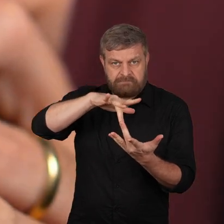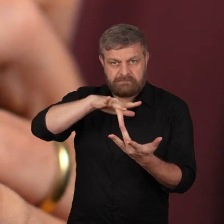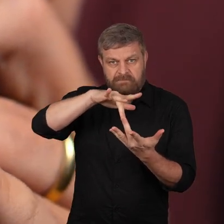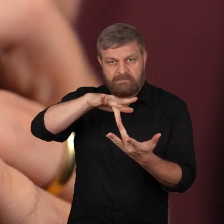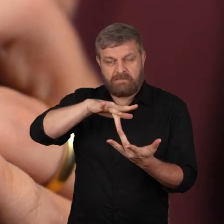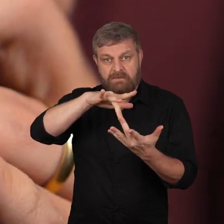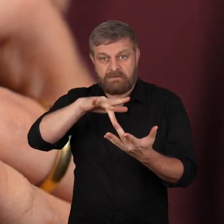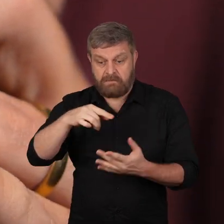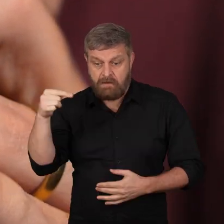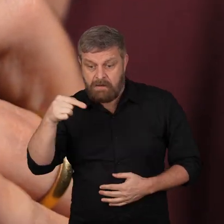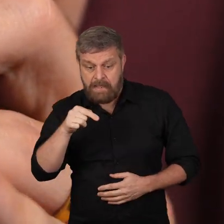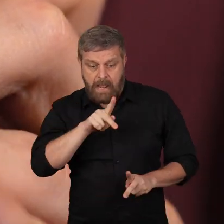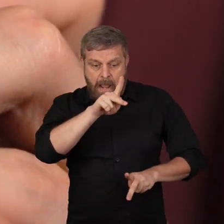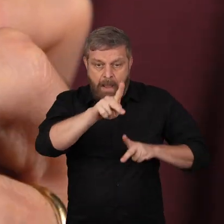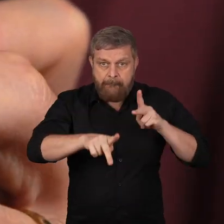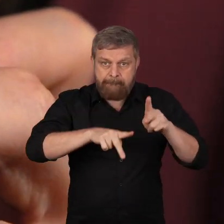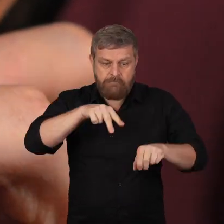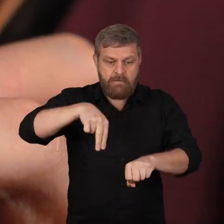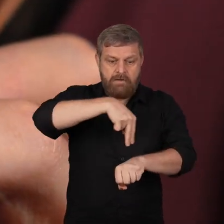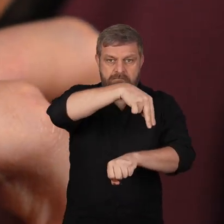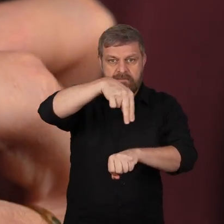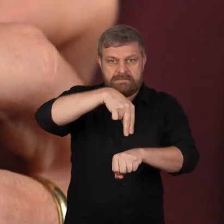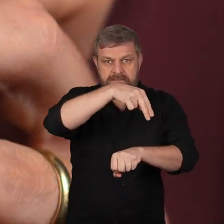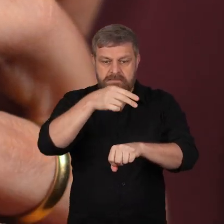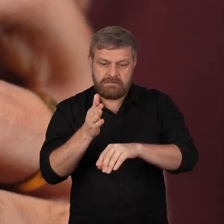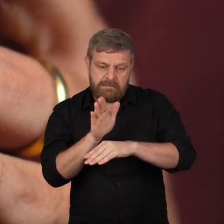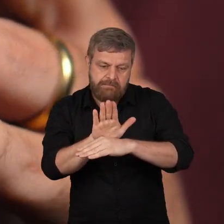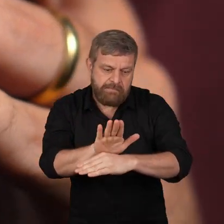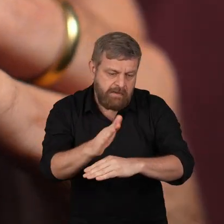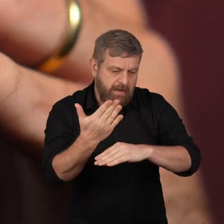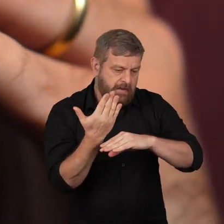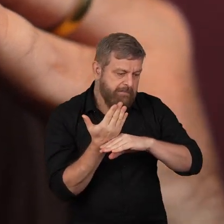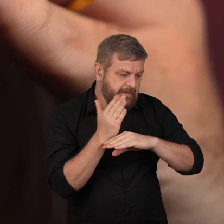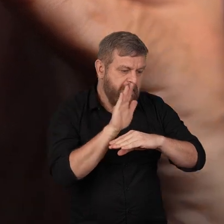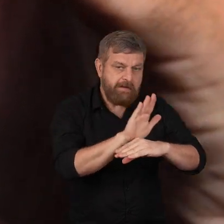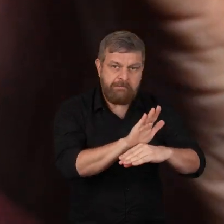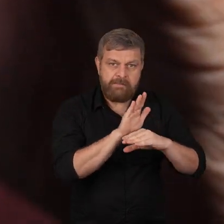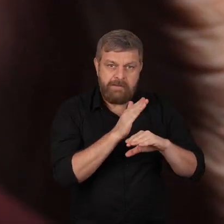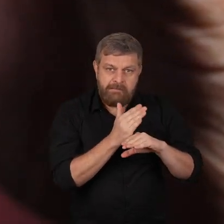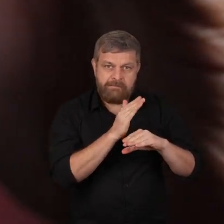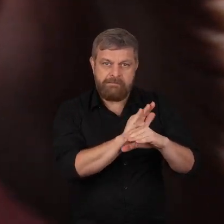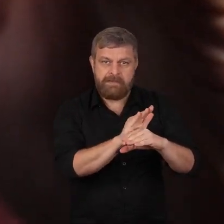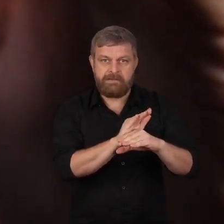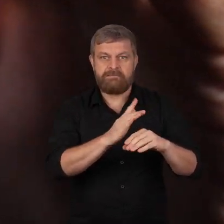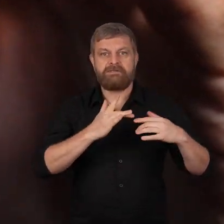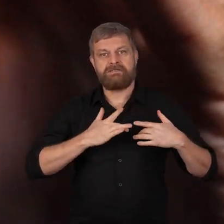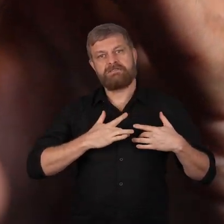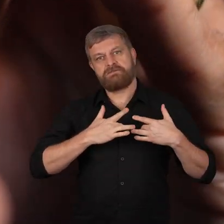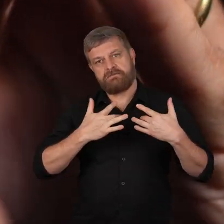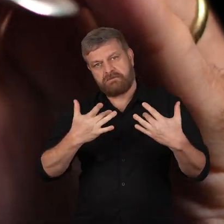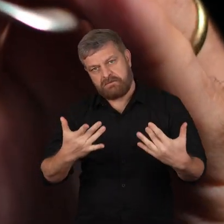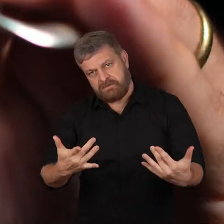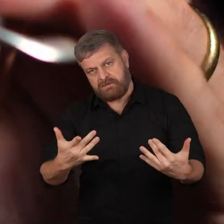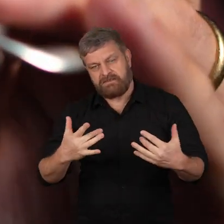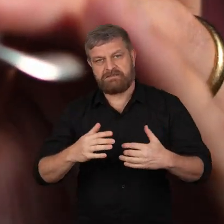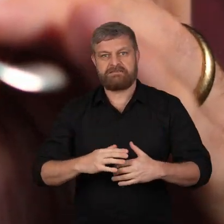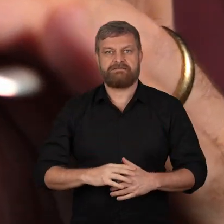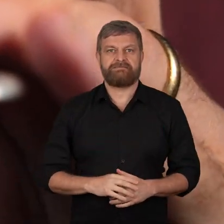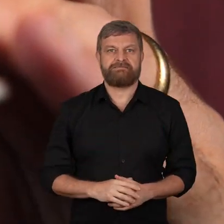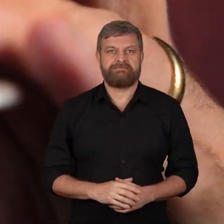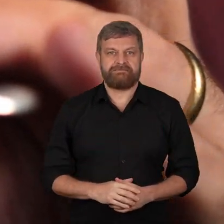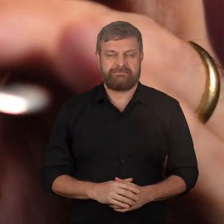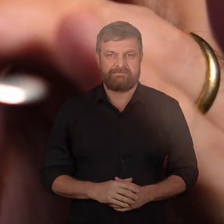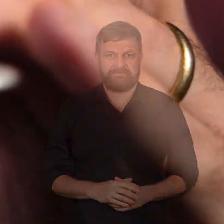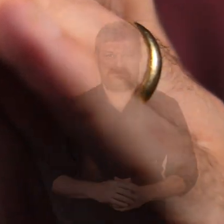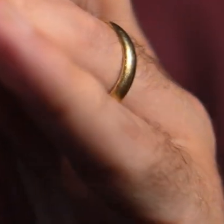mundialização, onde povos e nações se auxiliem em termos de solidariedade. De perto, as mãos e a